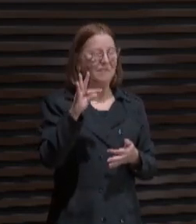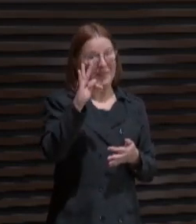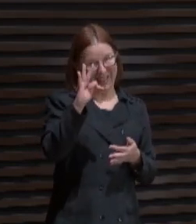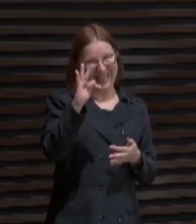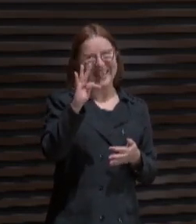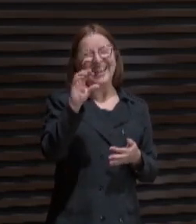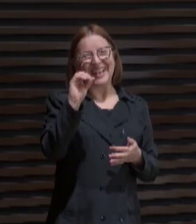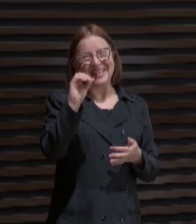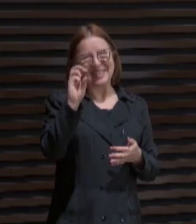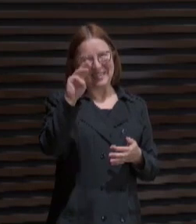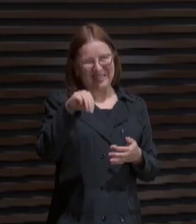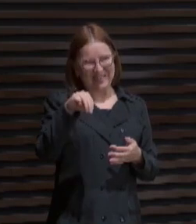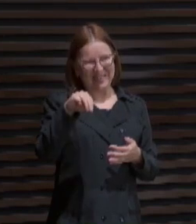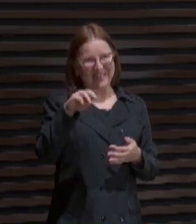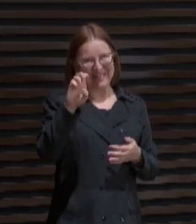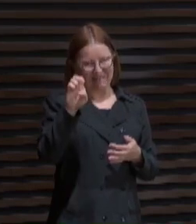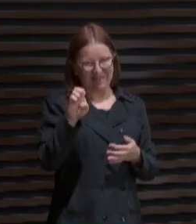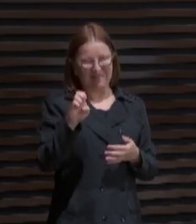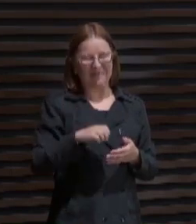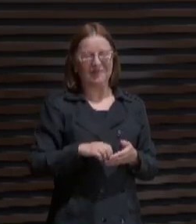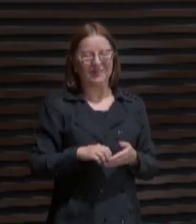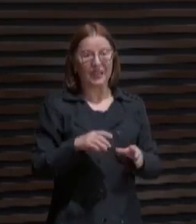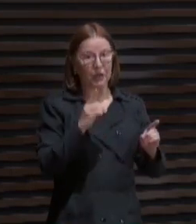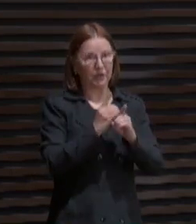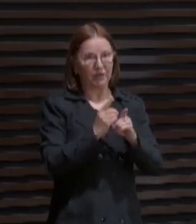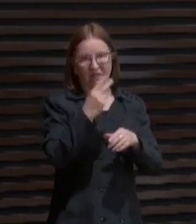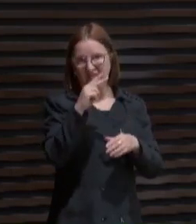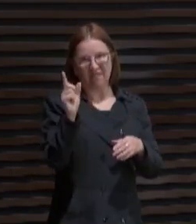Os discípulos viram e não creram.